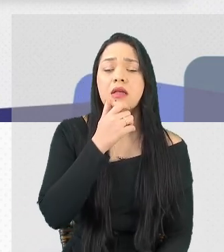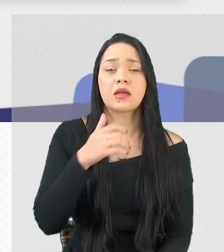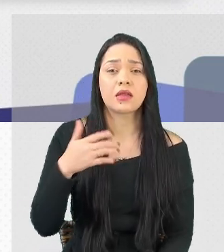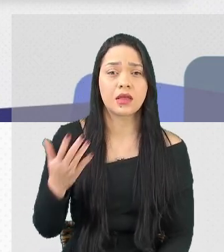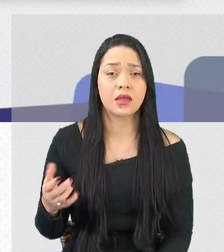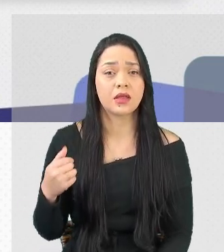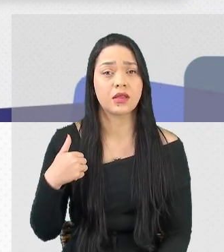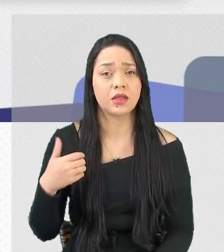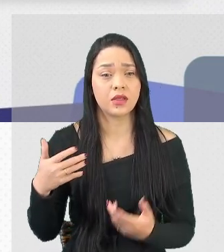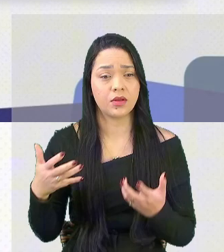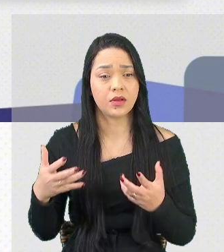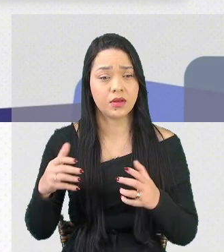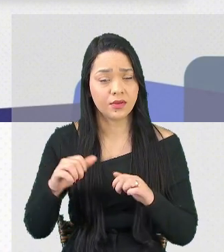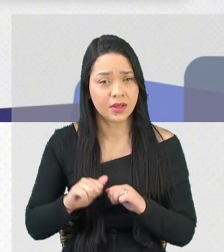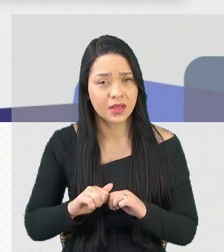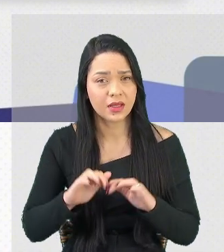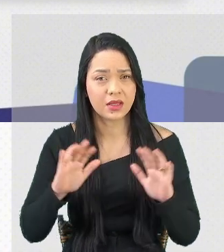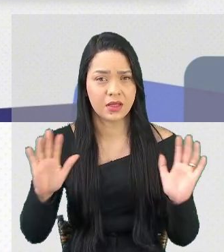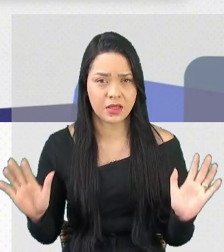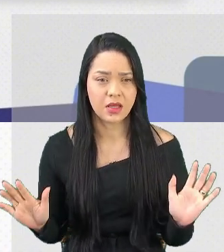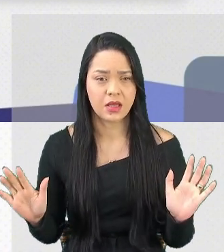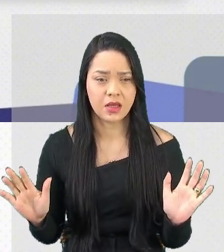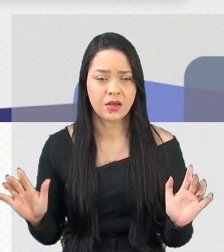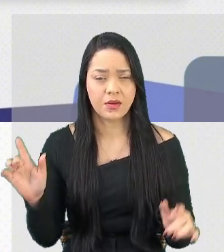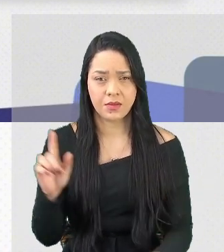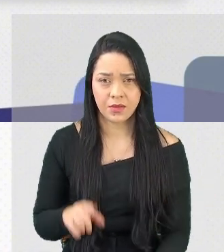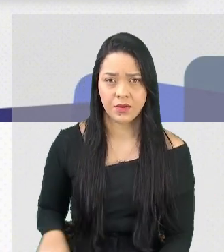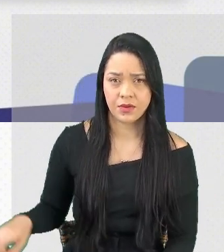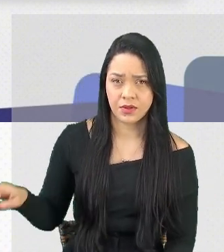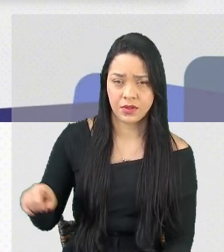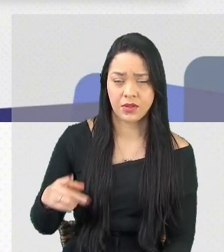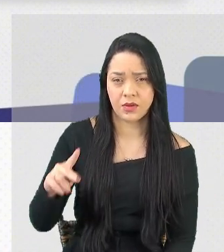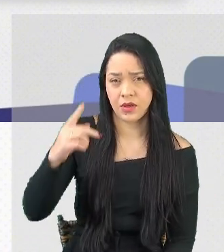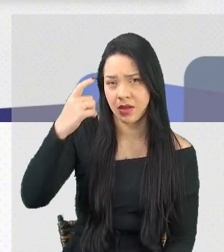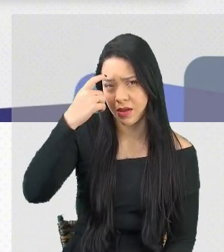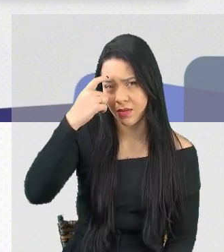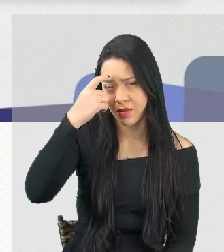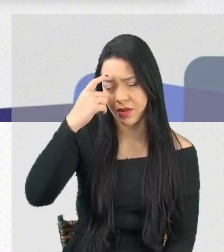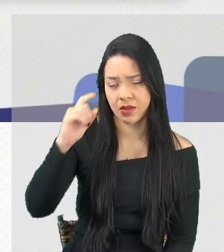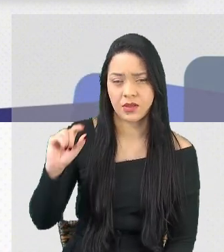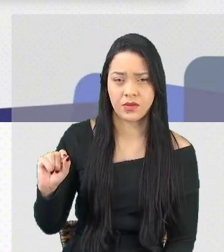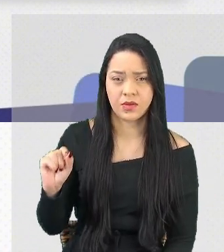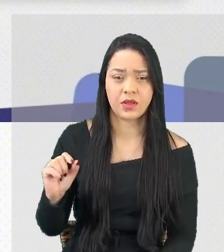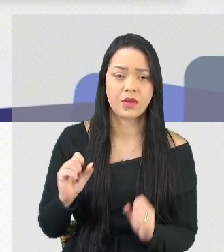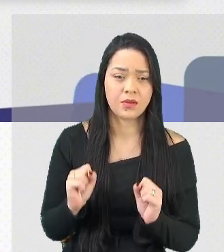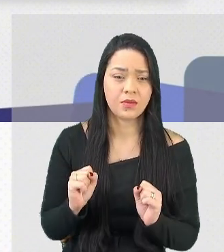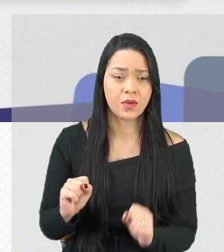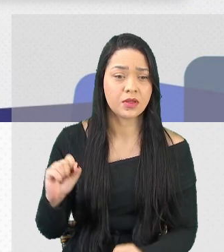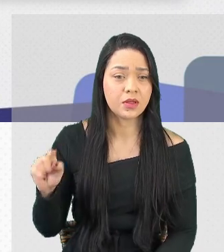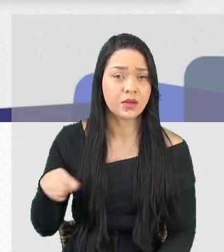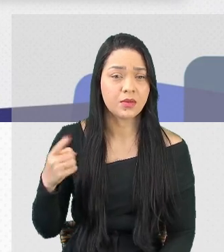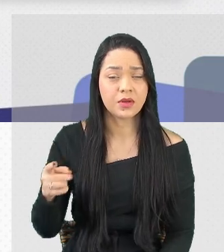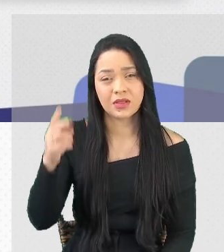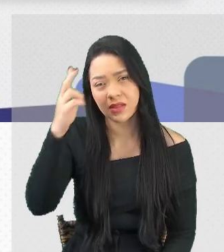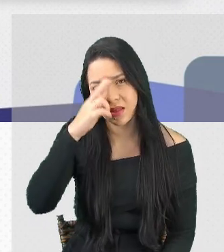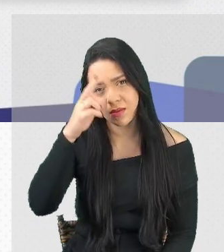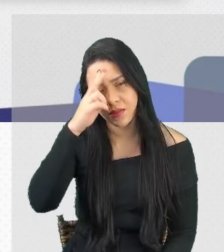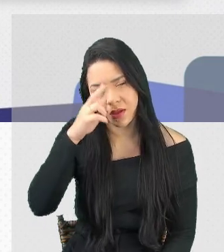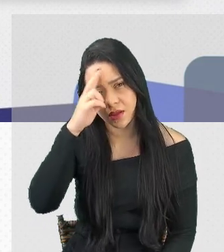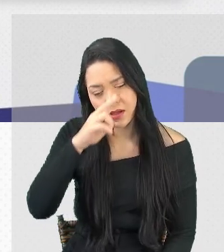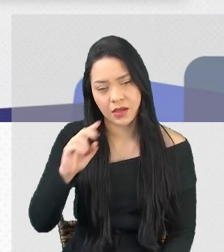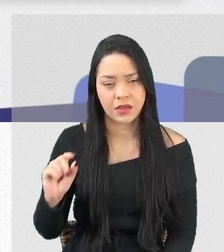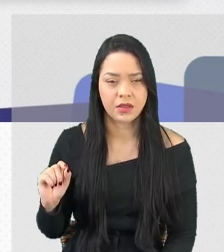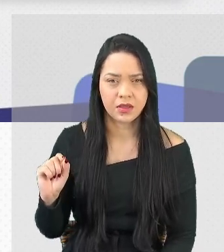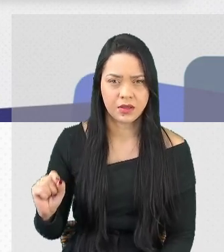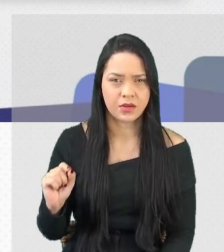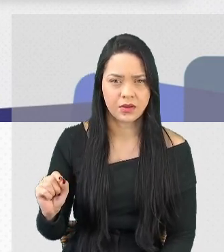sua cabecinha, né, que você possa depois lembrar, é que a Revolução, ela tem essa perspectiva de revolução porque ela, de